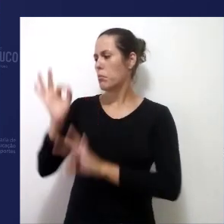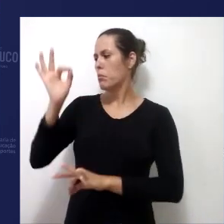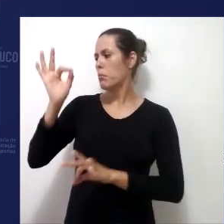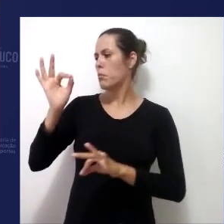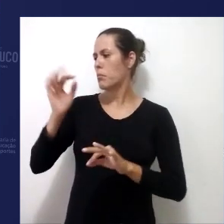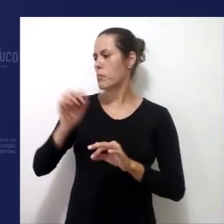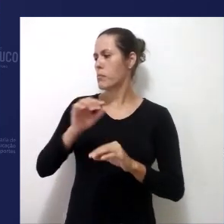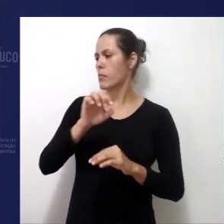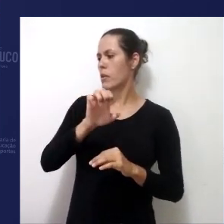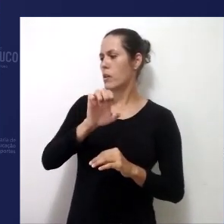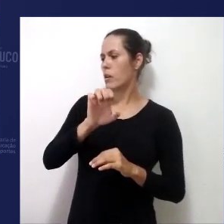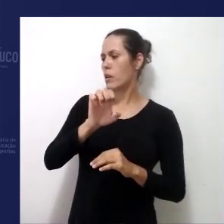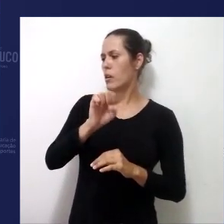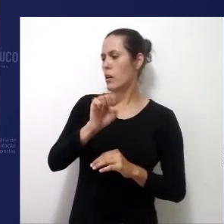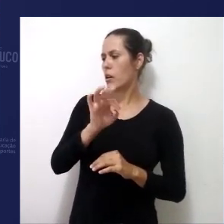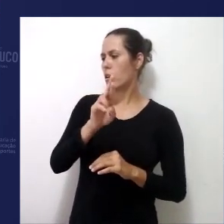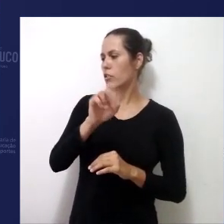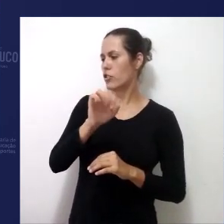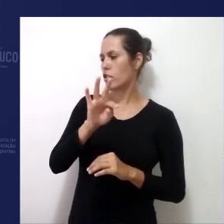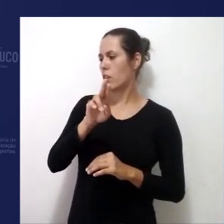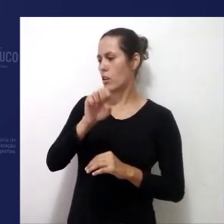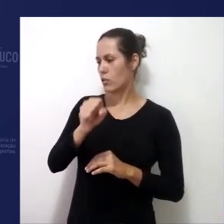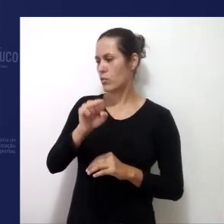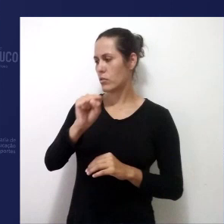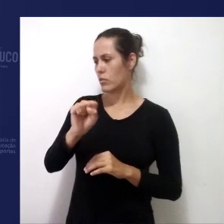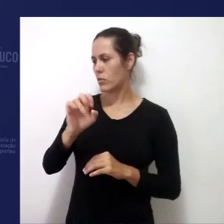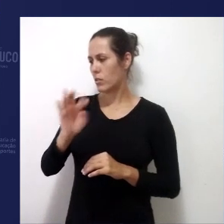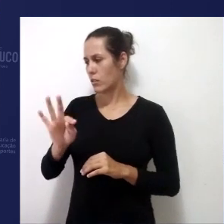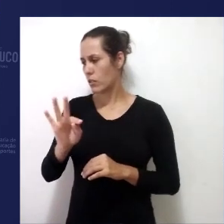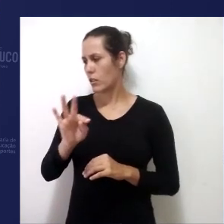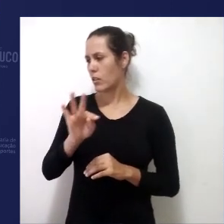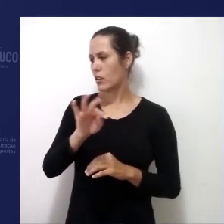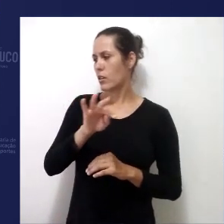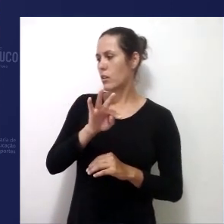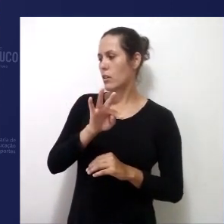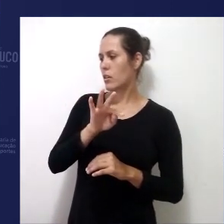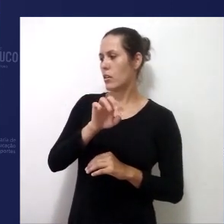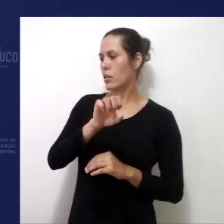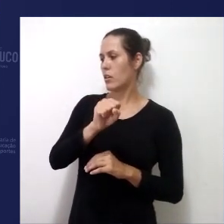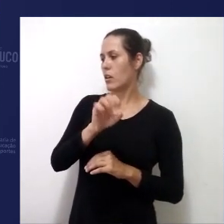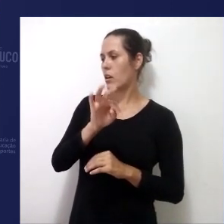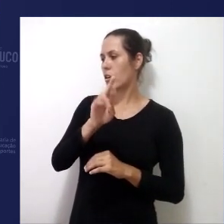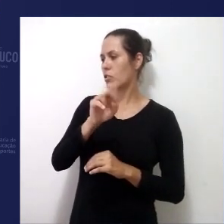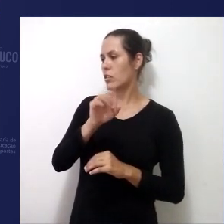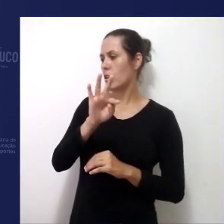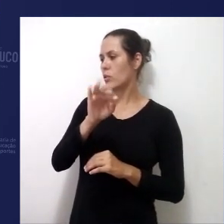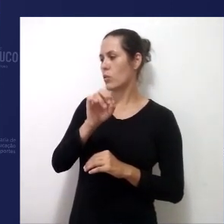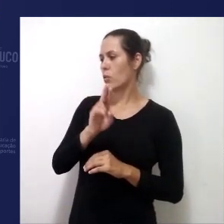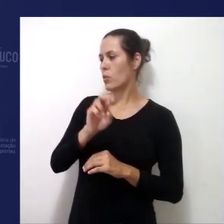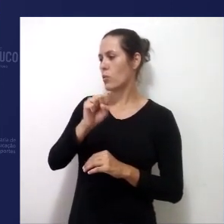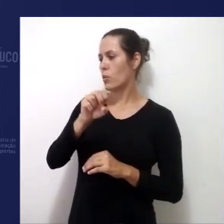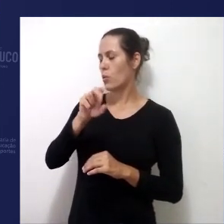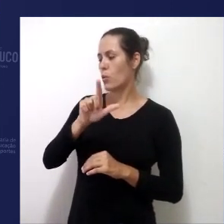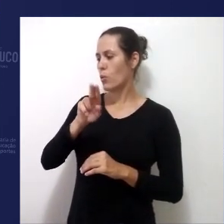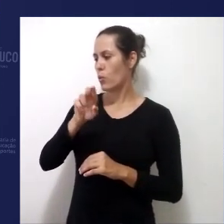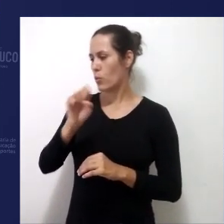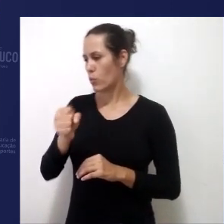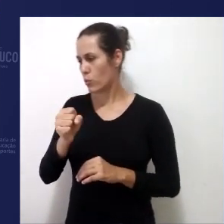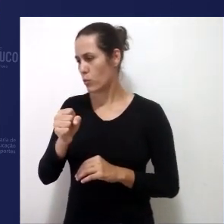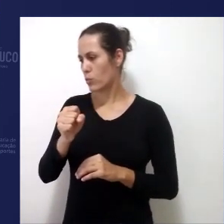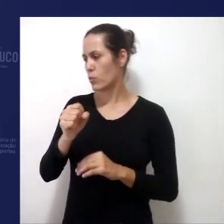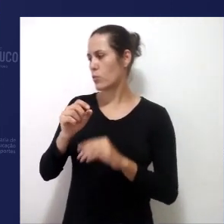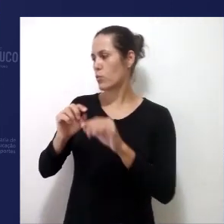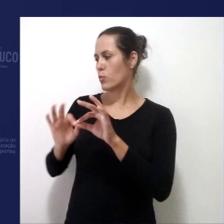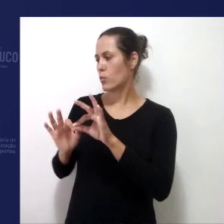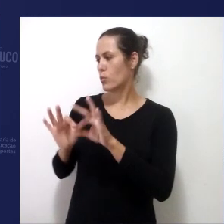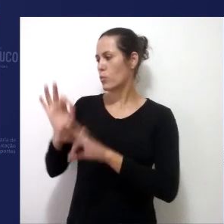e nimbostratus. Ou seja, essas nuvens elas são consideradas nuvens baixas. Tem também as